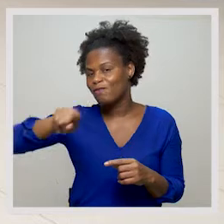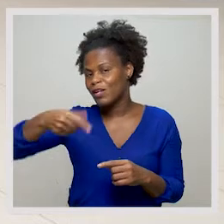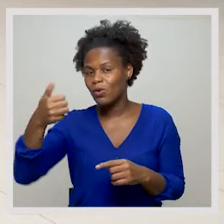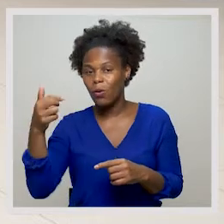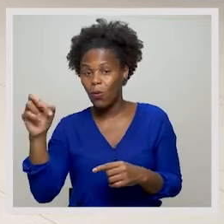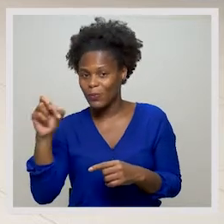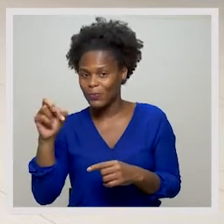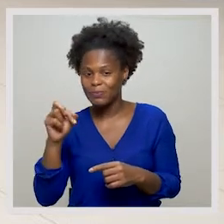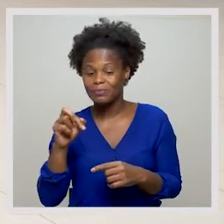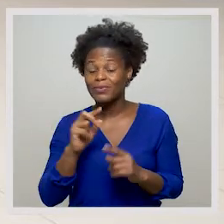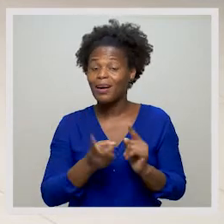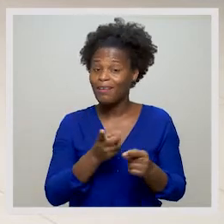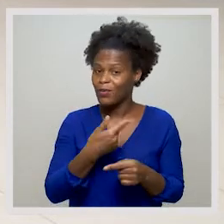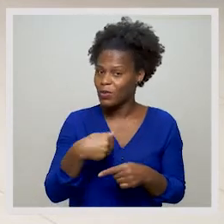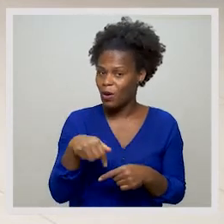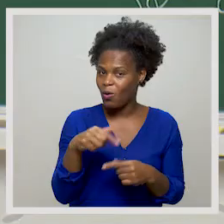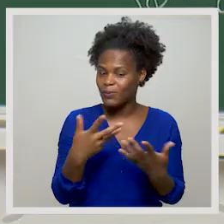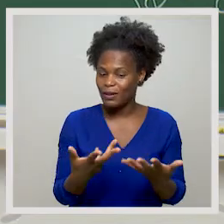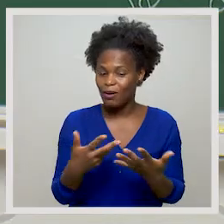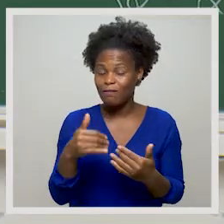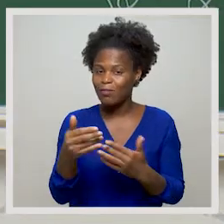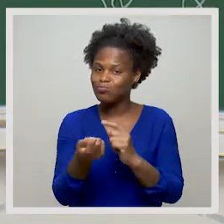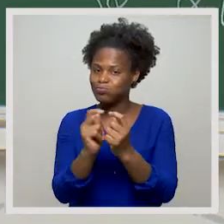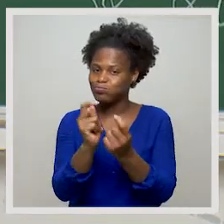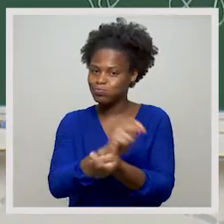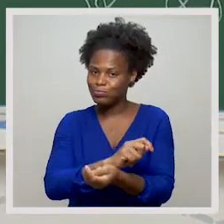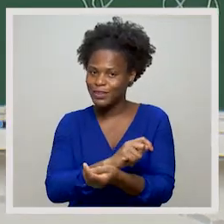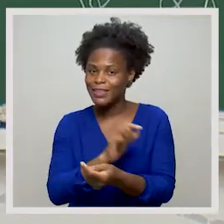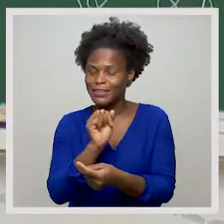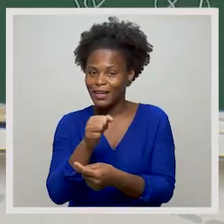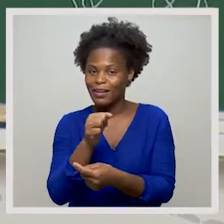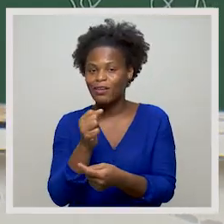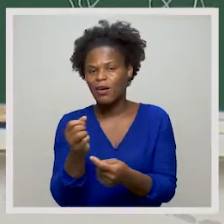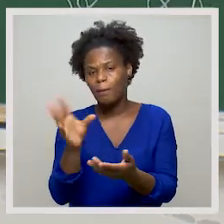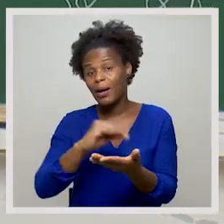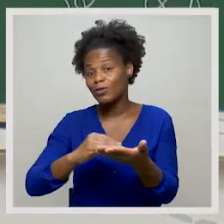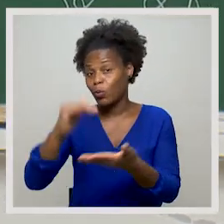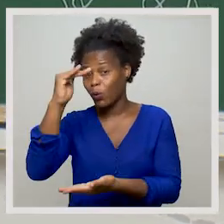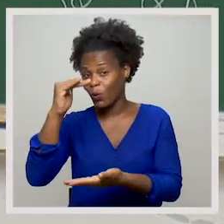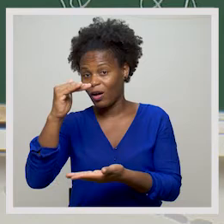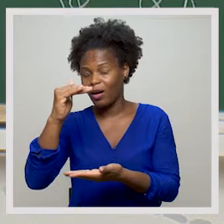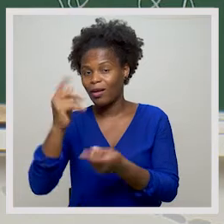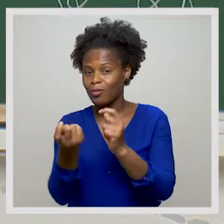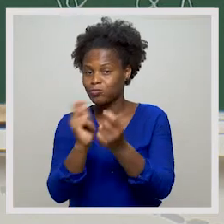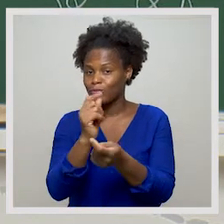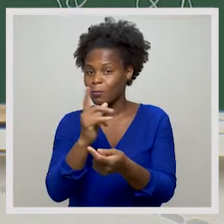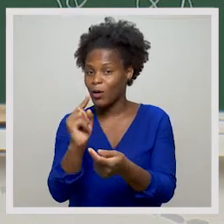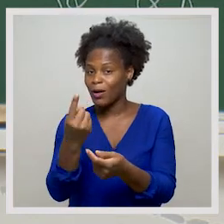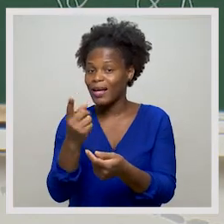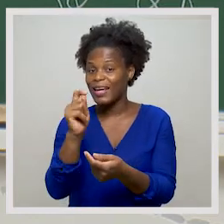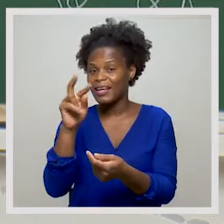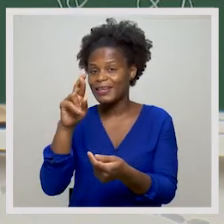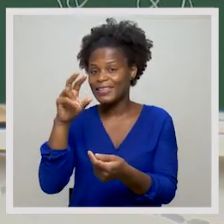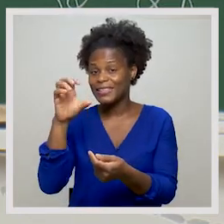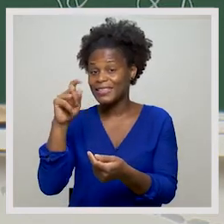4,8. Que nós vamos arredondar, ok? Fazer uma aproximação por excesso para o